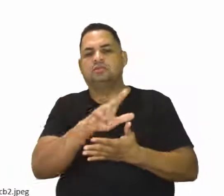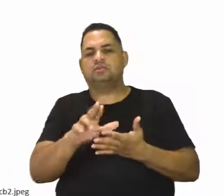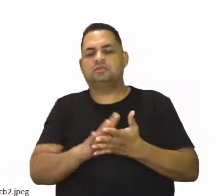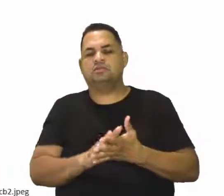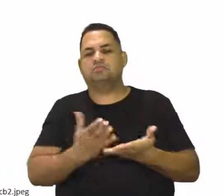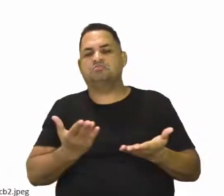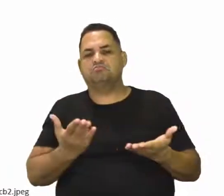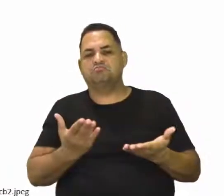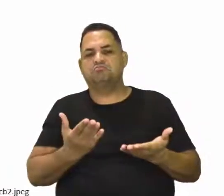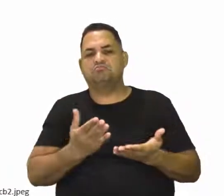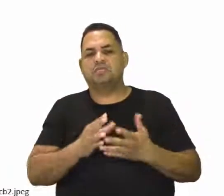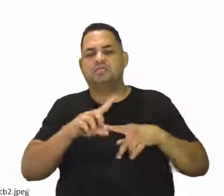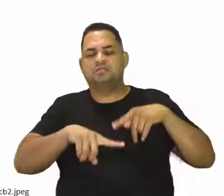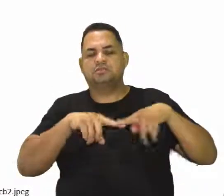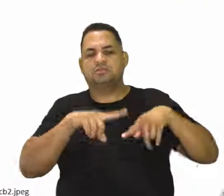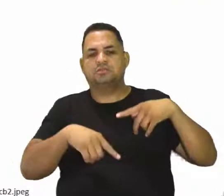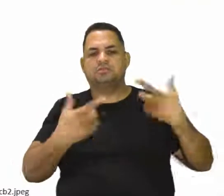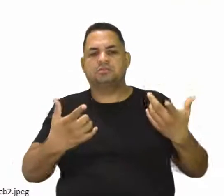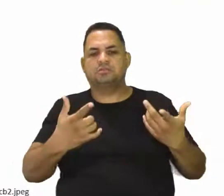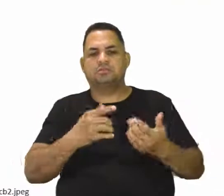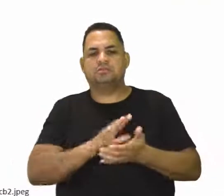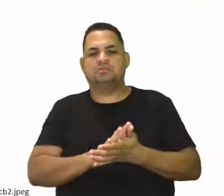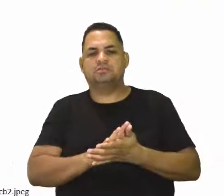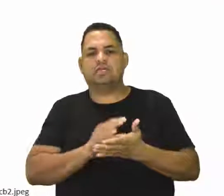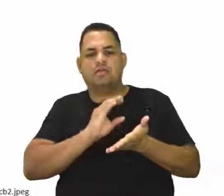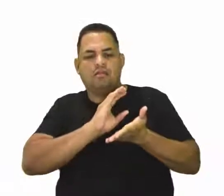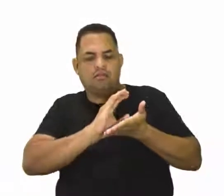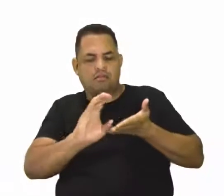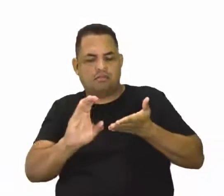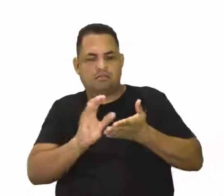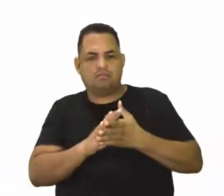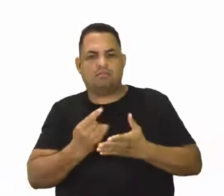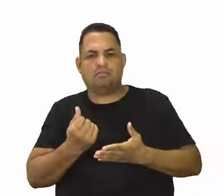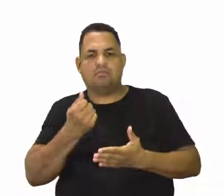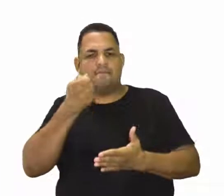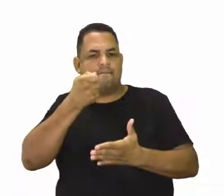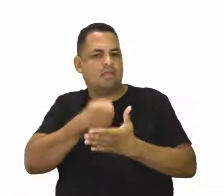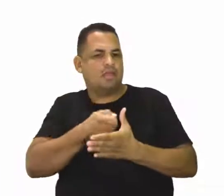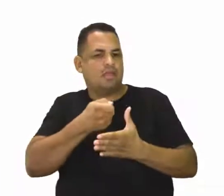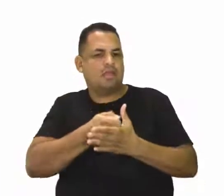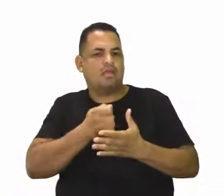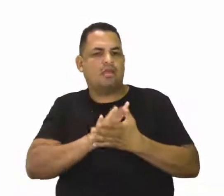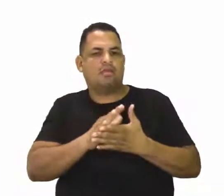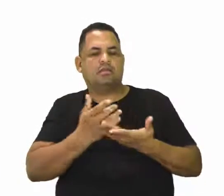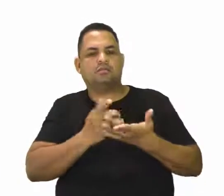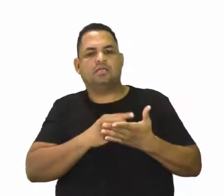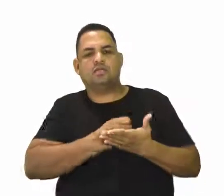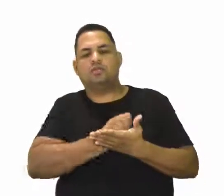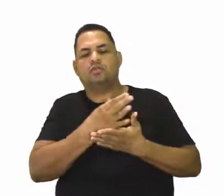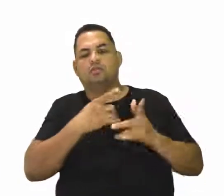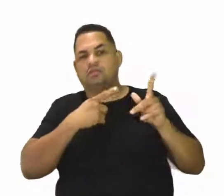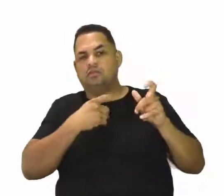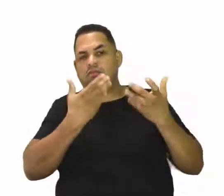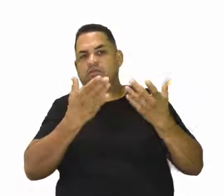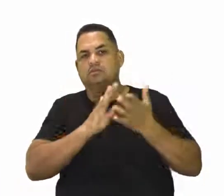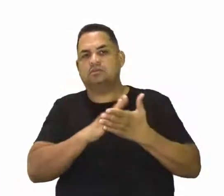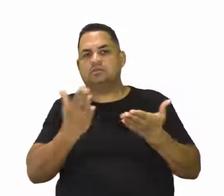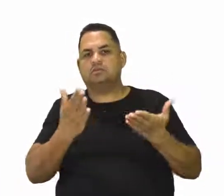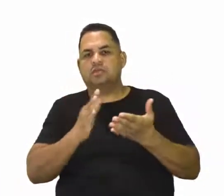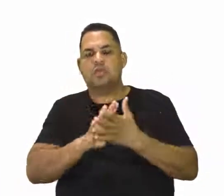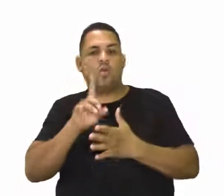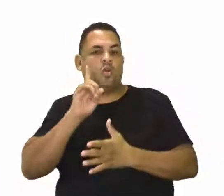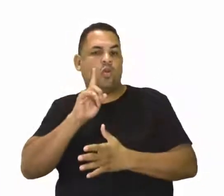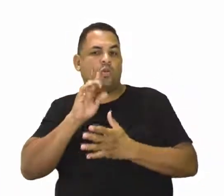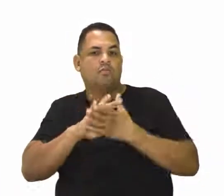muito dinheiro para investir no caso aí nesses nacional e faço disso os